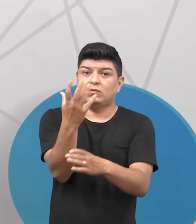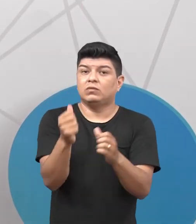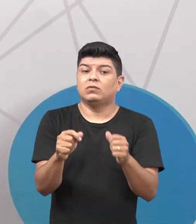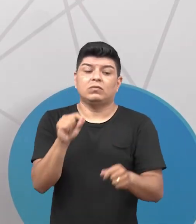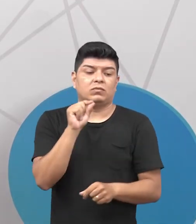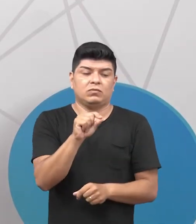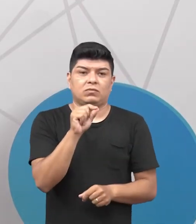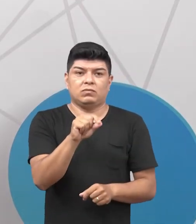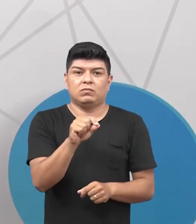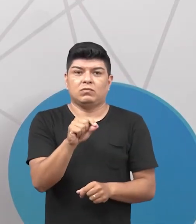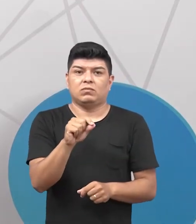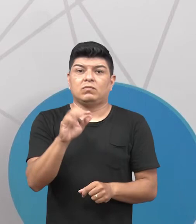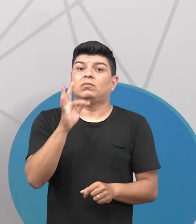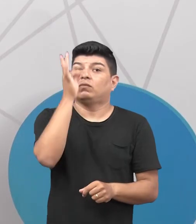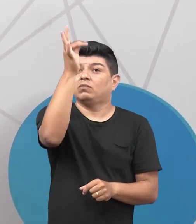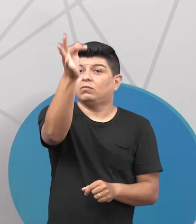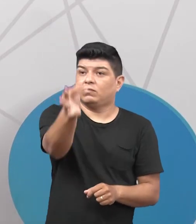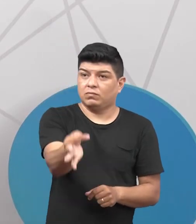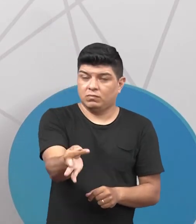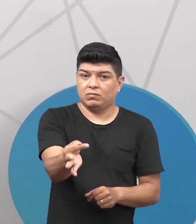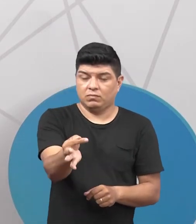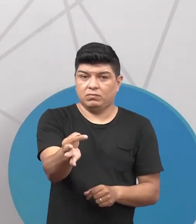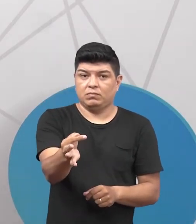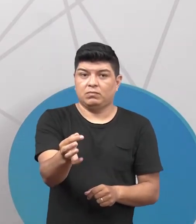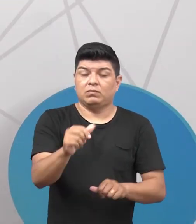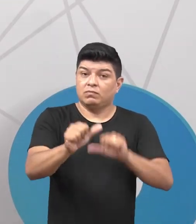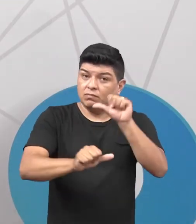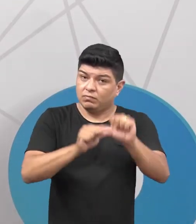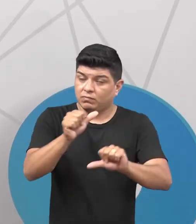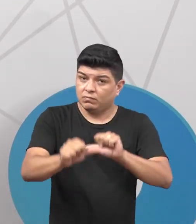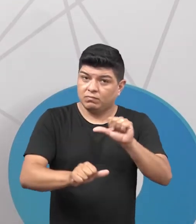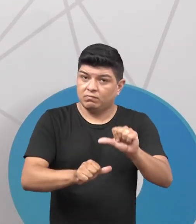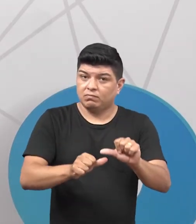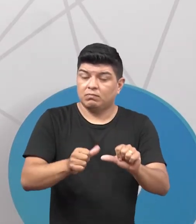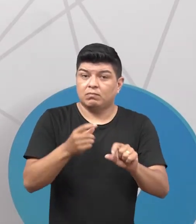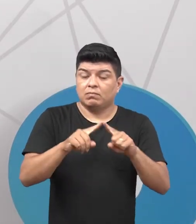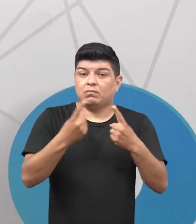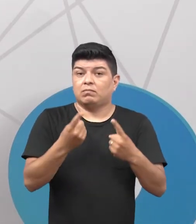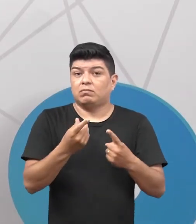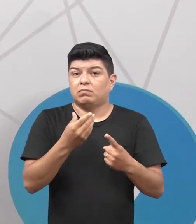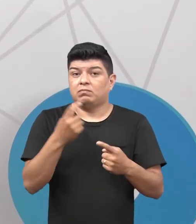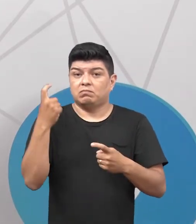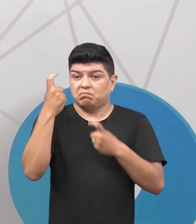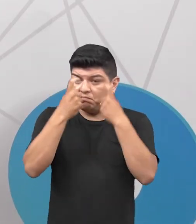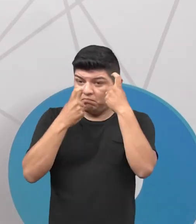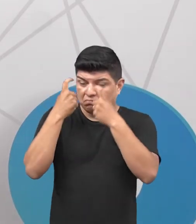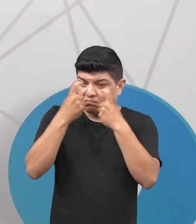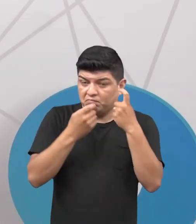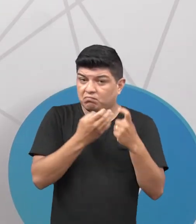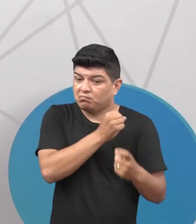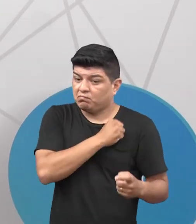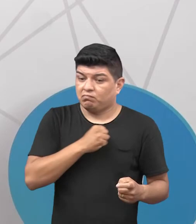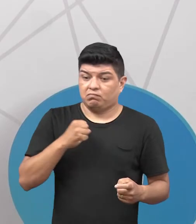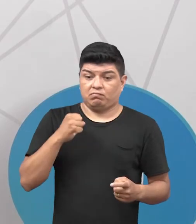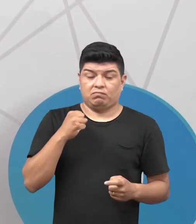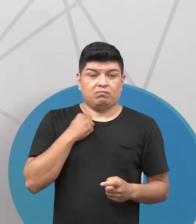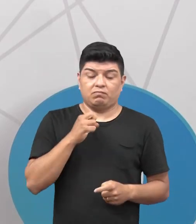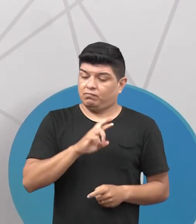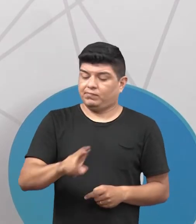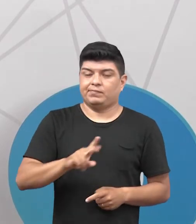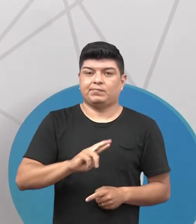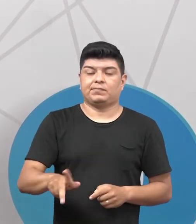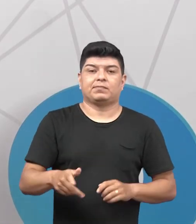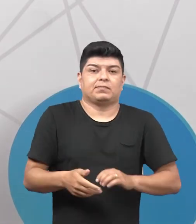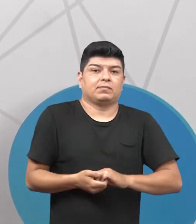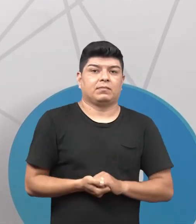compostas e o que elas vão se tornar algum dia. E Sócrates não estava diretamente preocupado com isso, estava mais preocupado com o